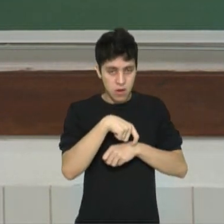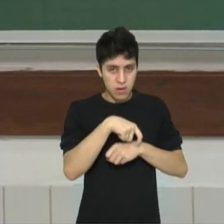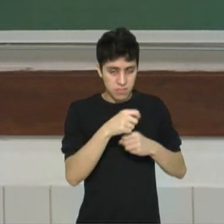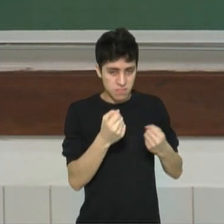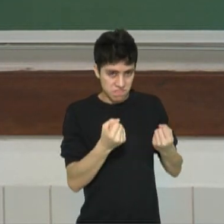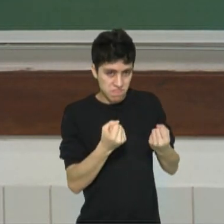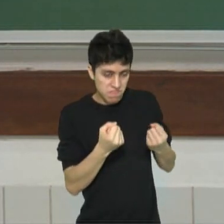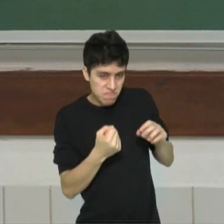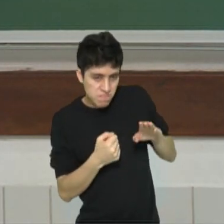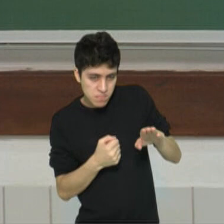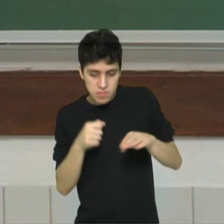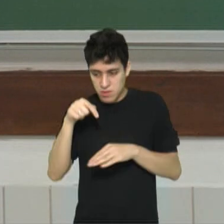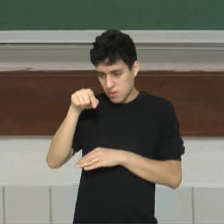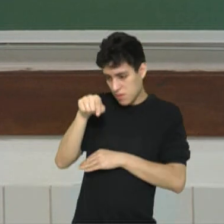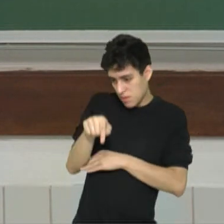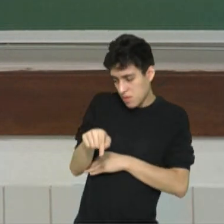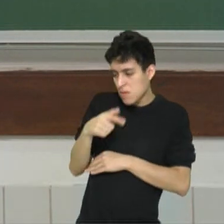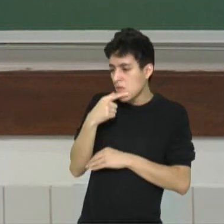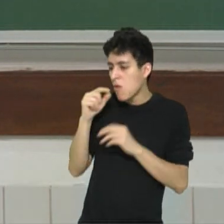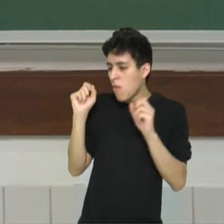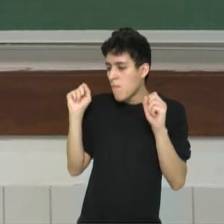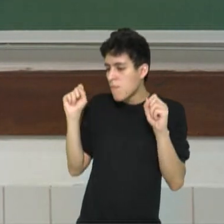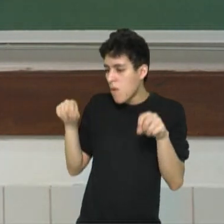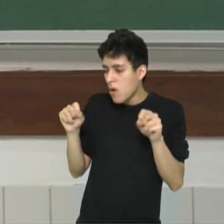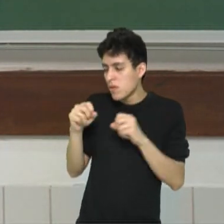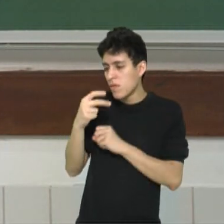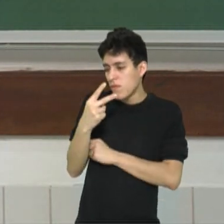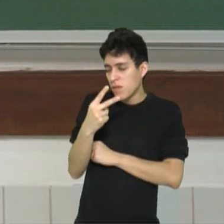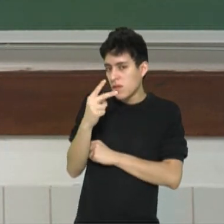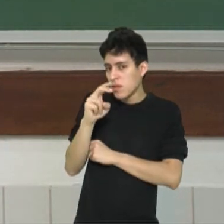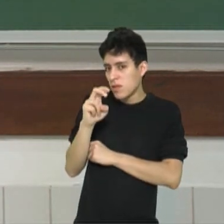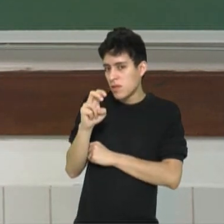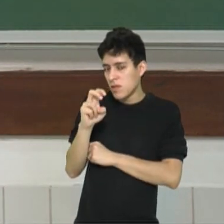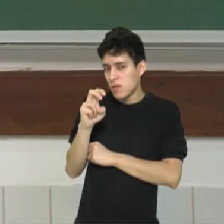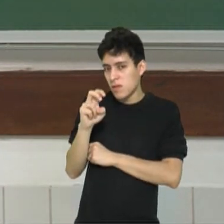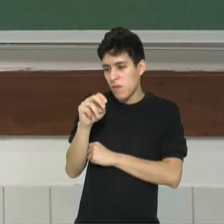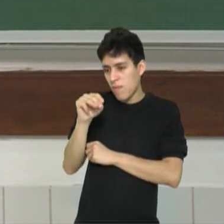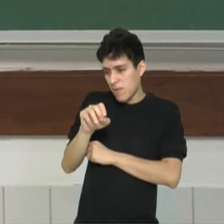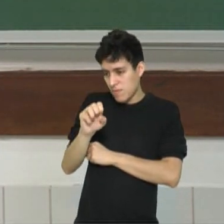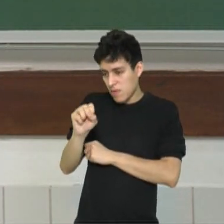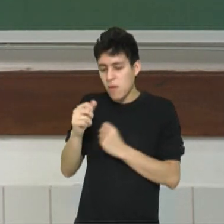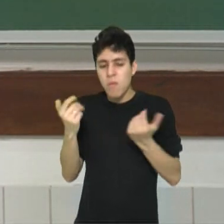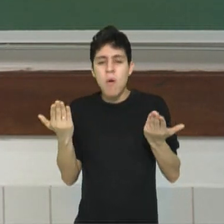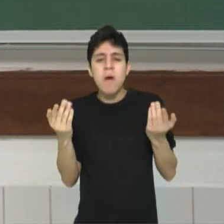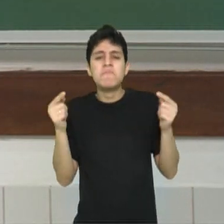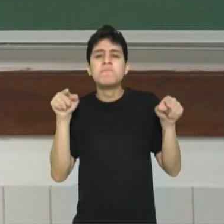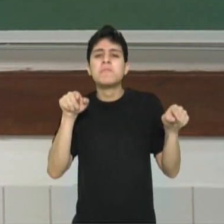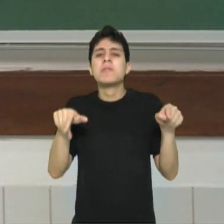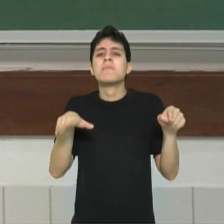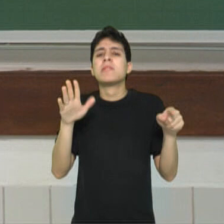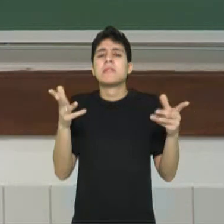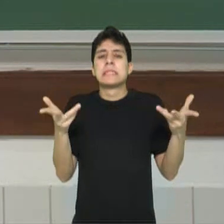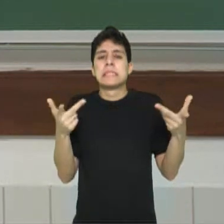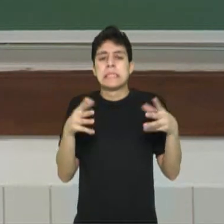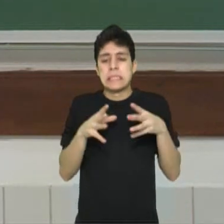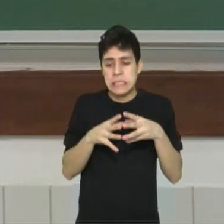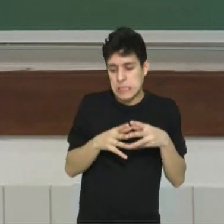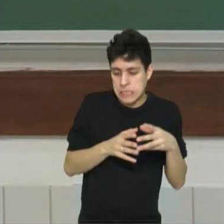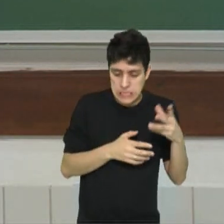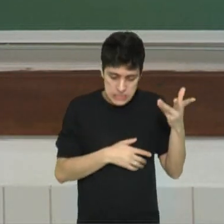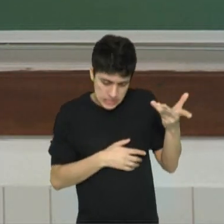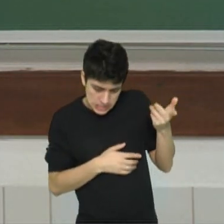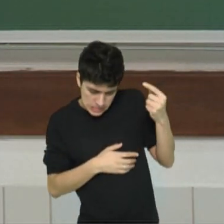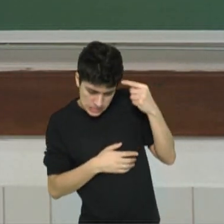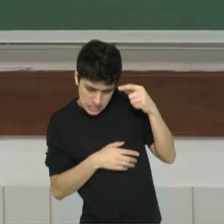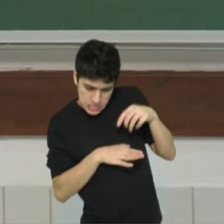a 25 metros por segundo. Qual dos dois está com uma maior velocidade? Aí, né, muita gente se confunde.